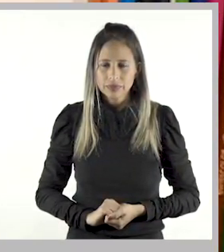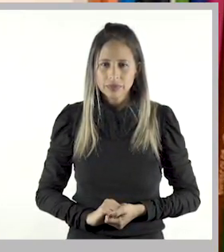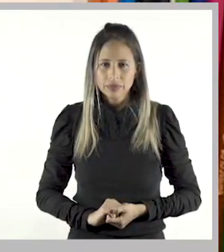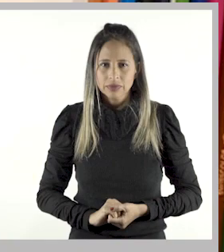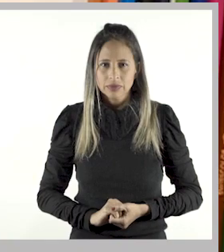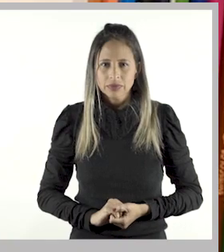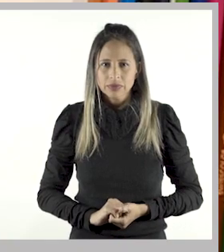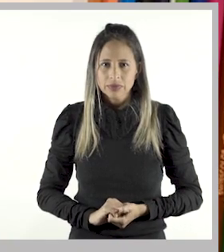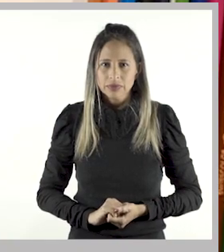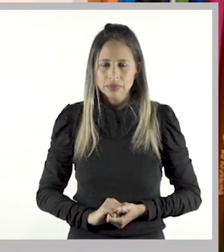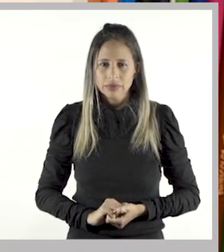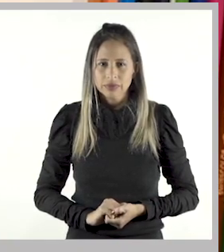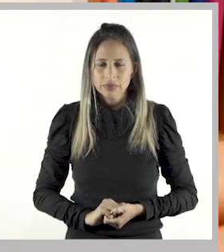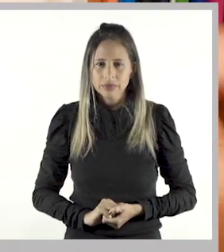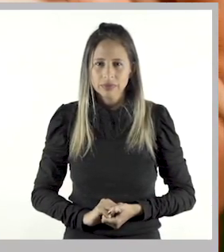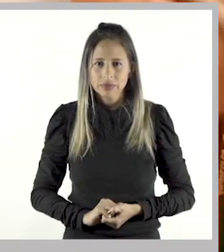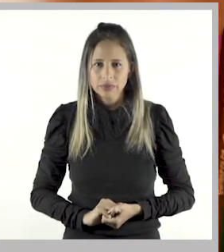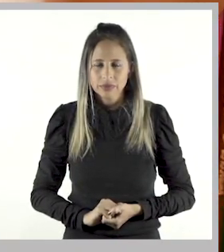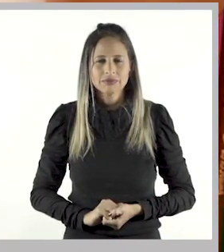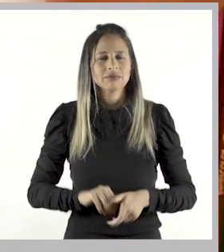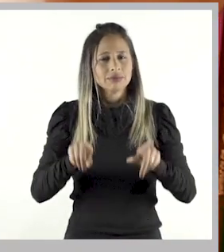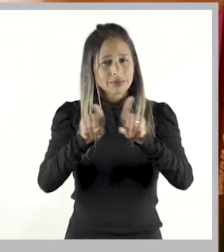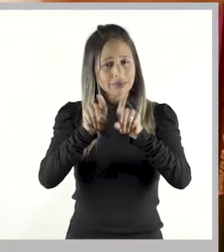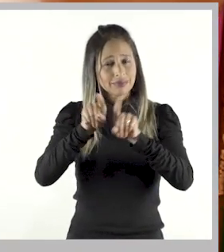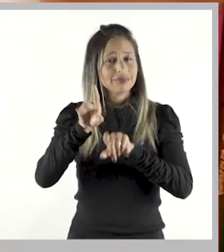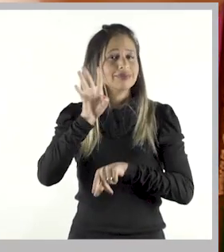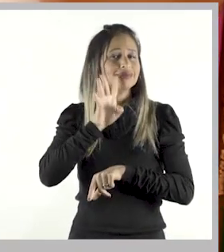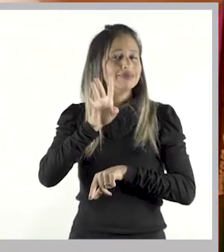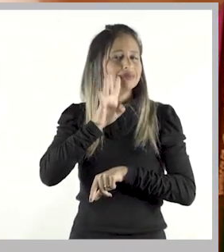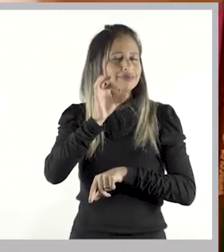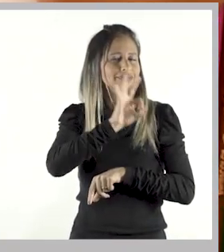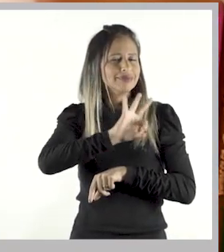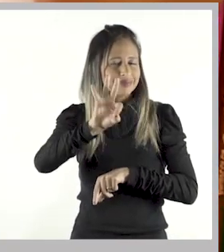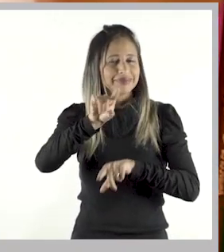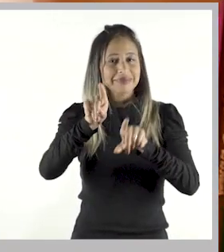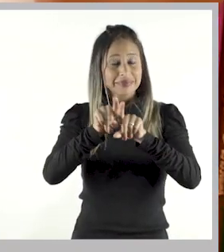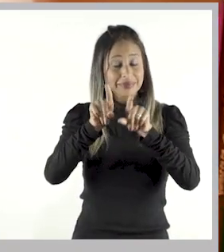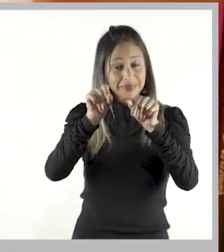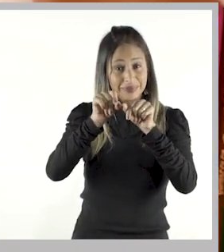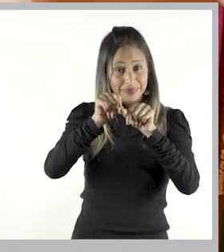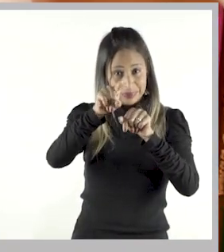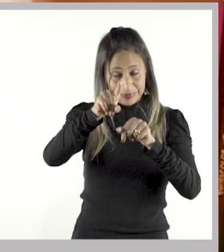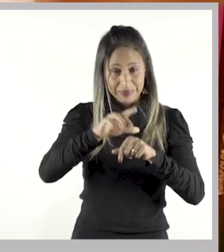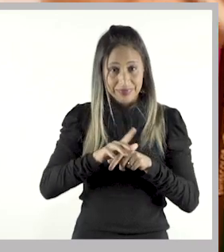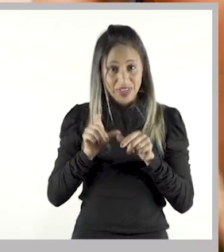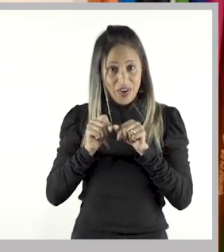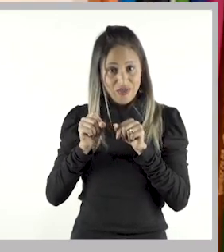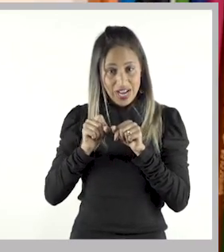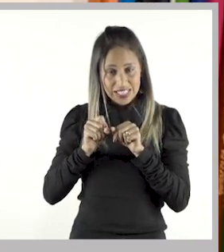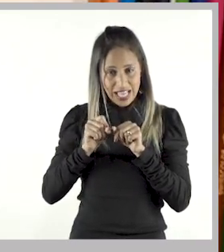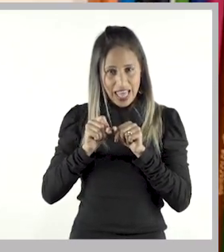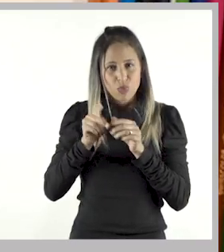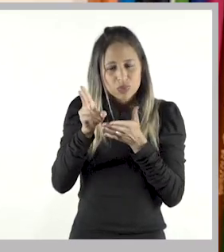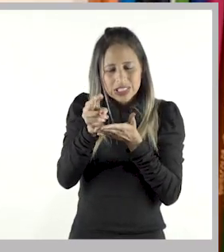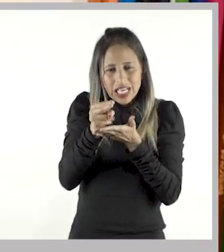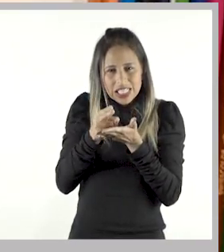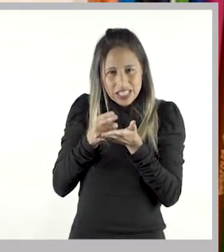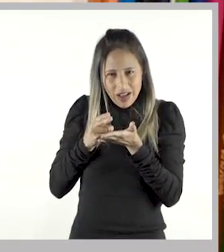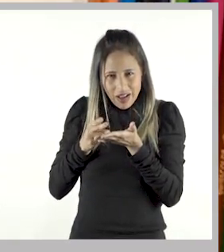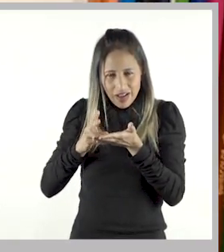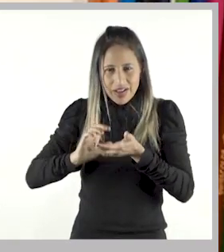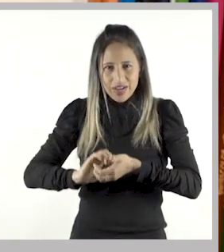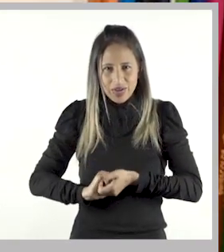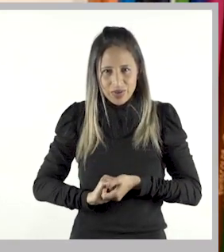É legal também, quando você vai fazer uma ilustração, às vezes buscar